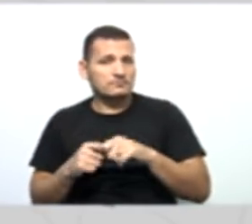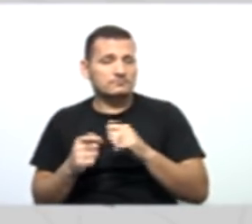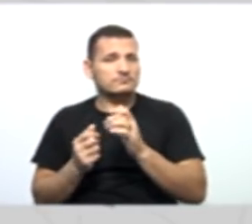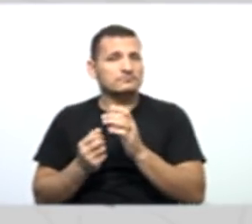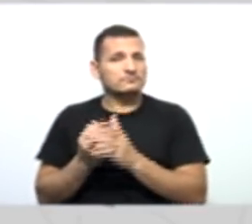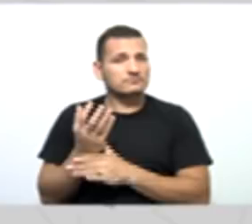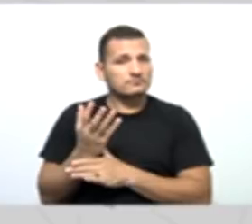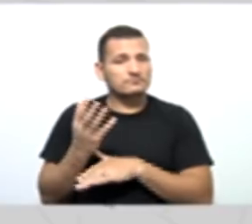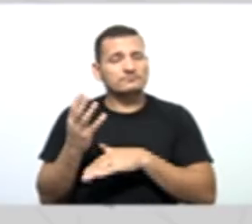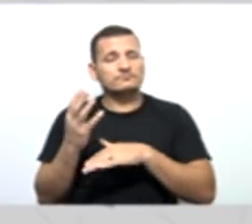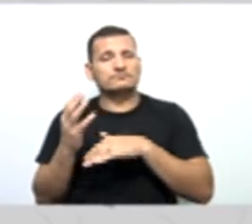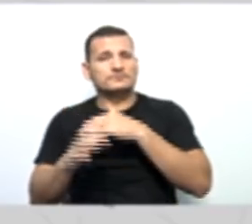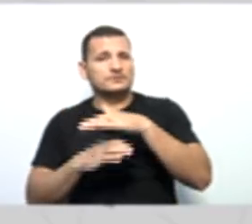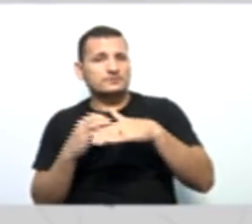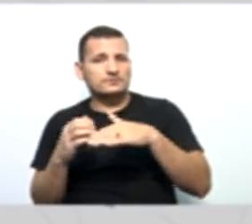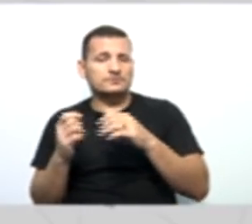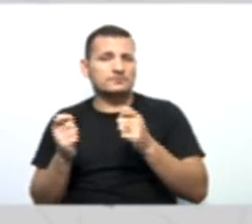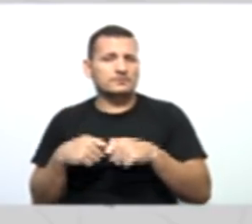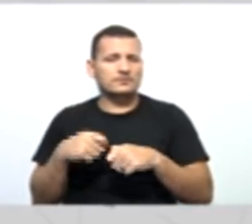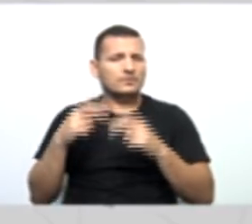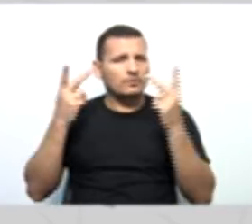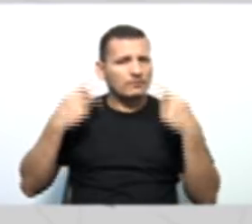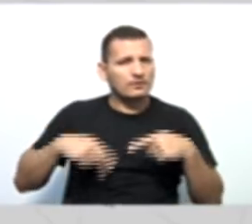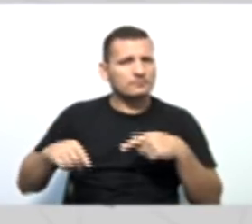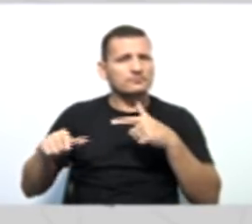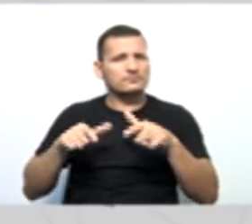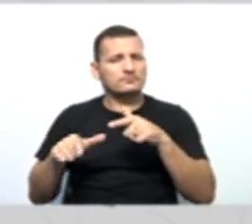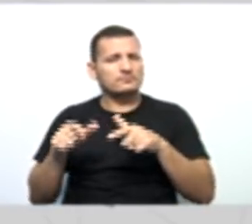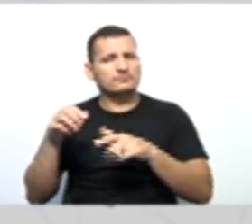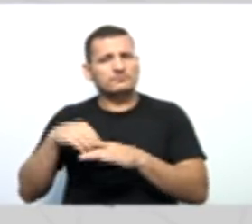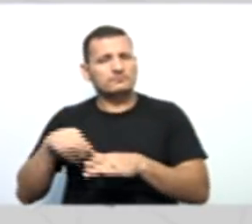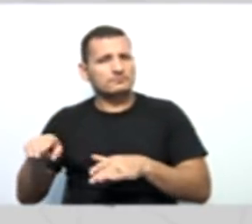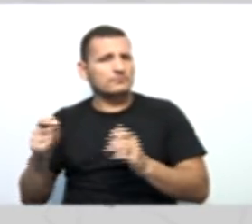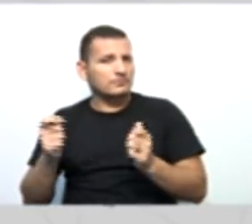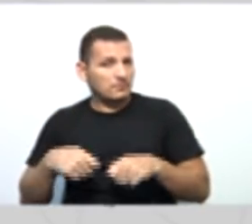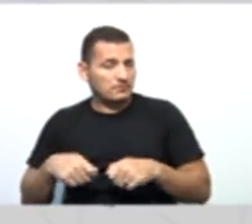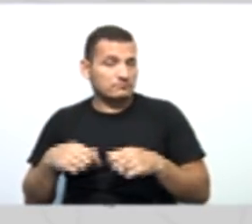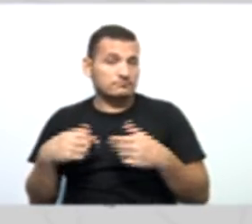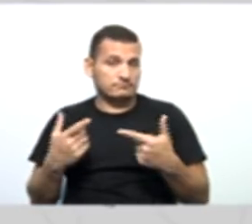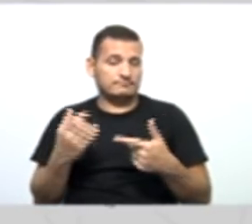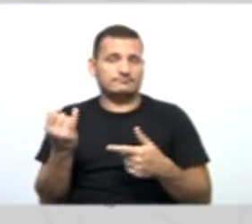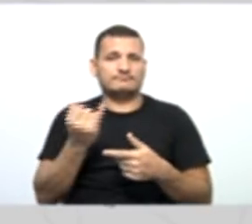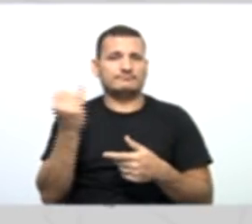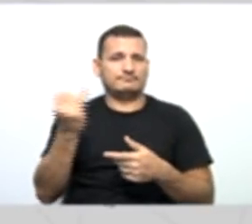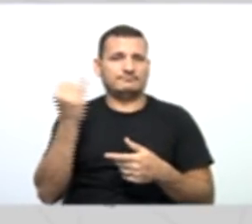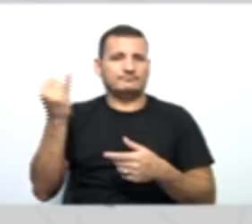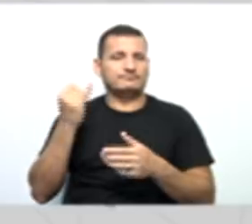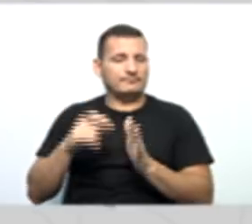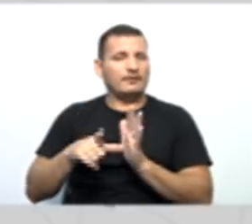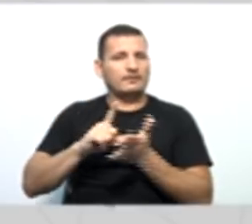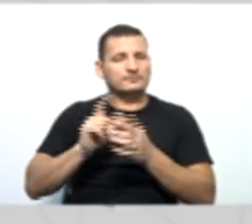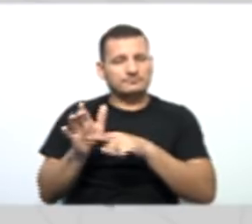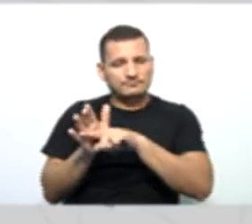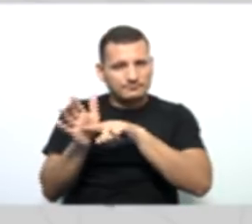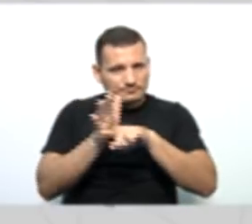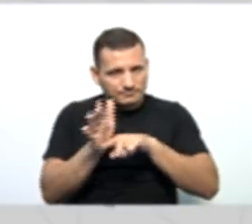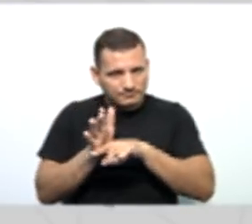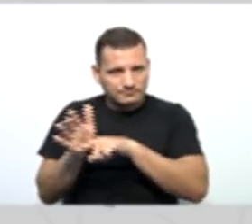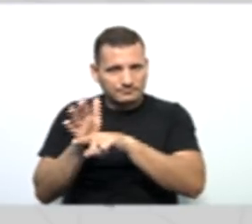de terem seres humanos trabalhando, produzindo, não é? Então é muito importante antes passar por essa